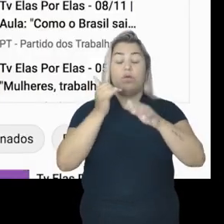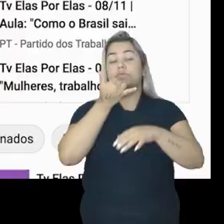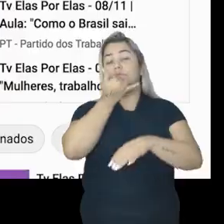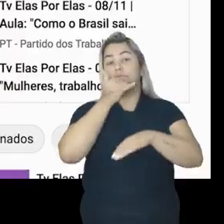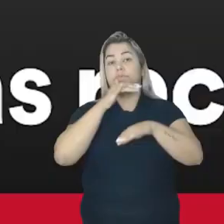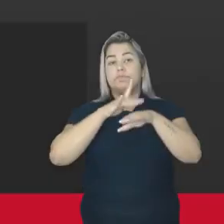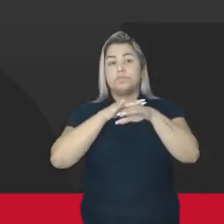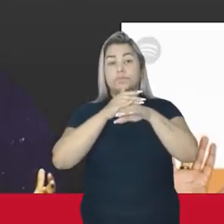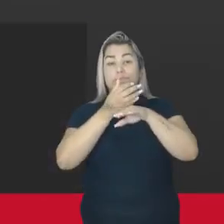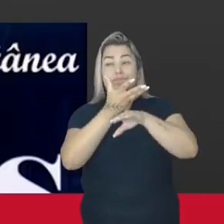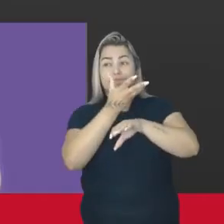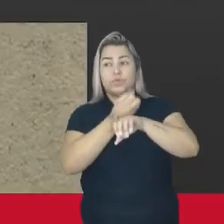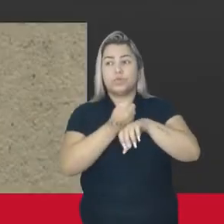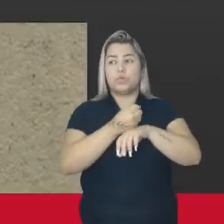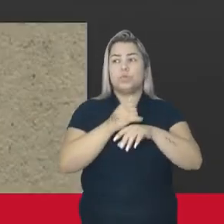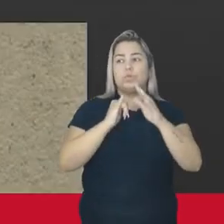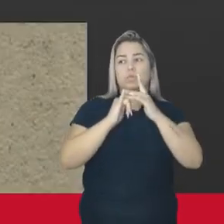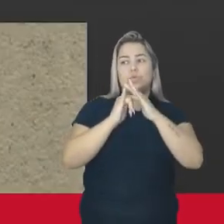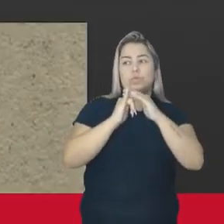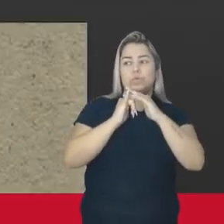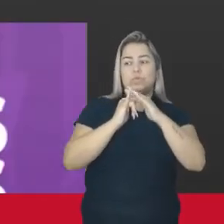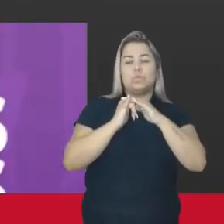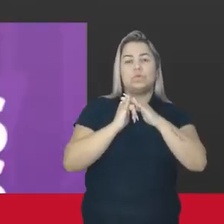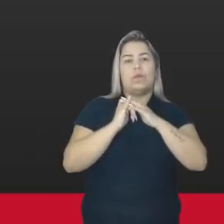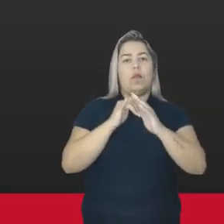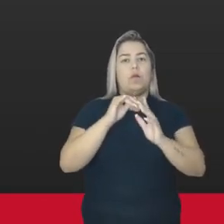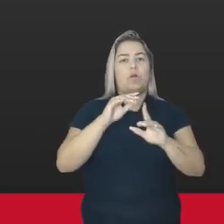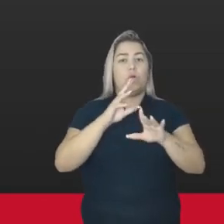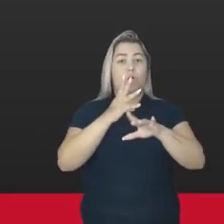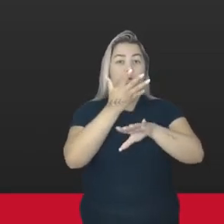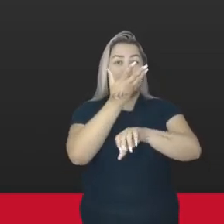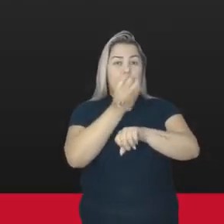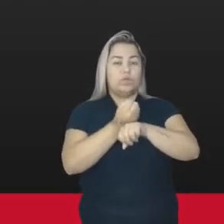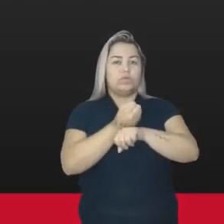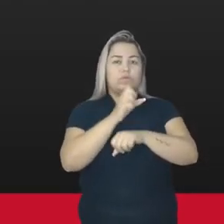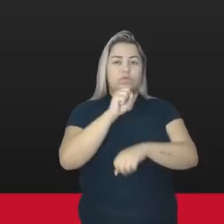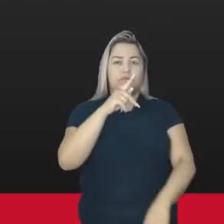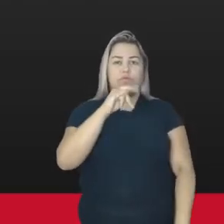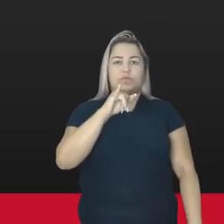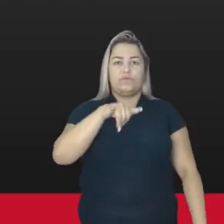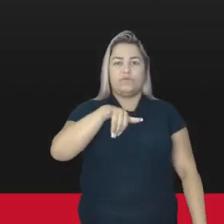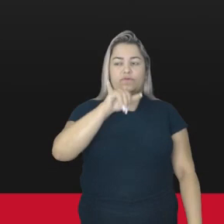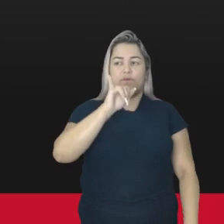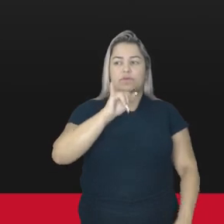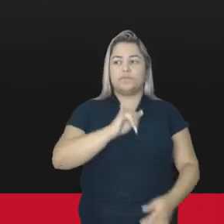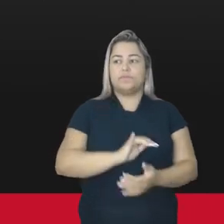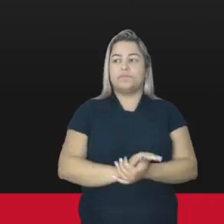canal da TV PT no YouTube ou em formato de podcast no Spotify.